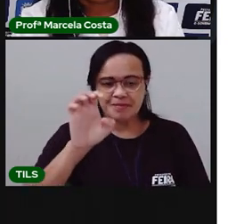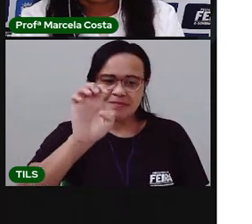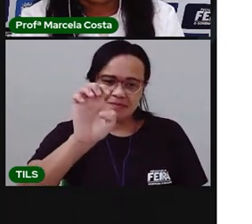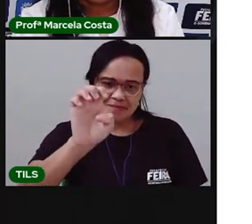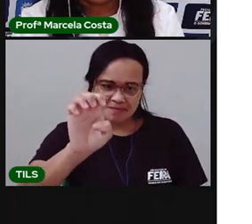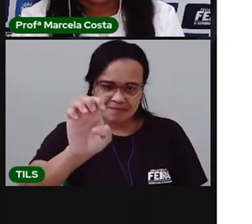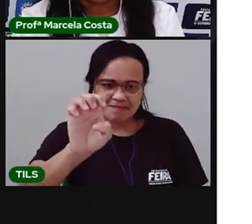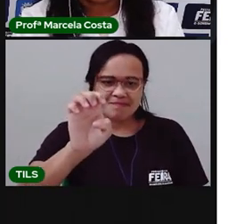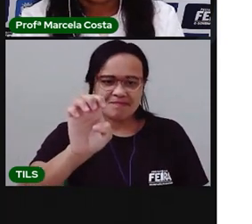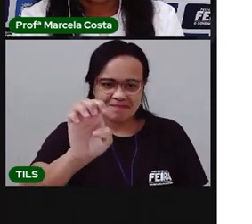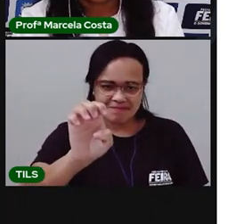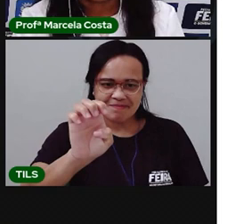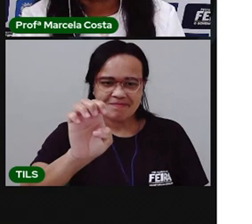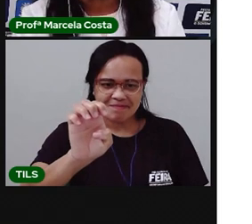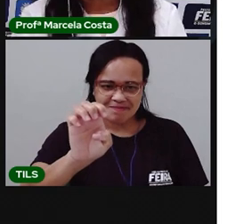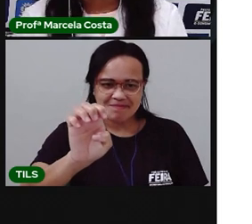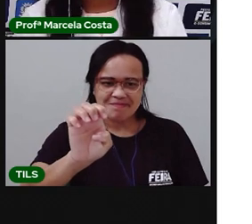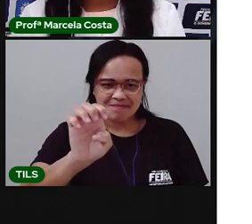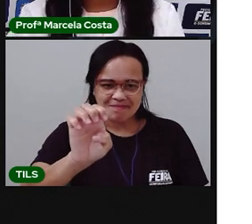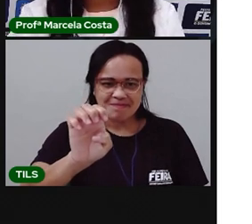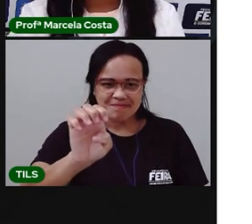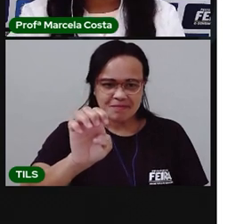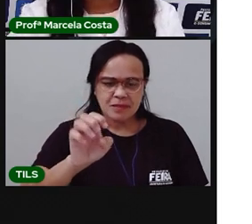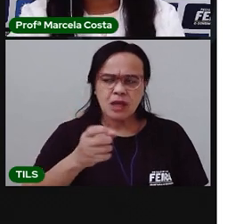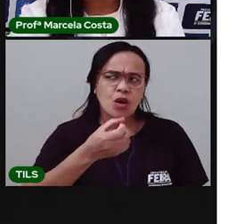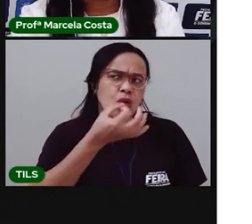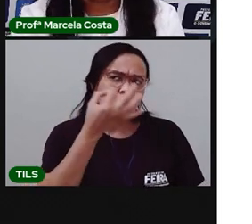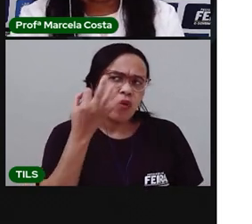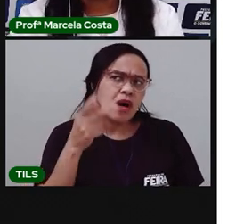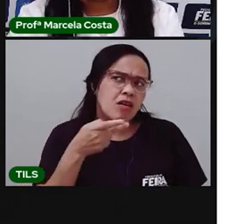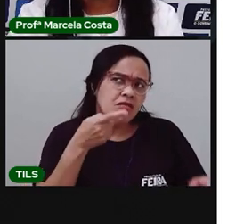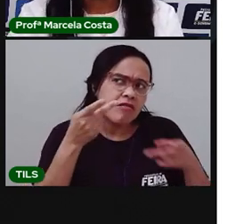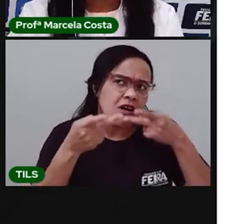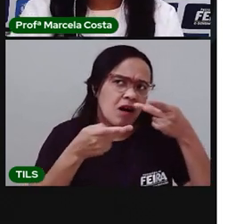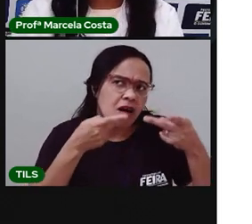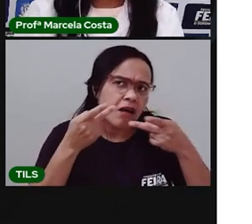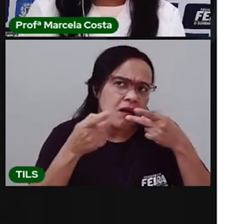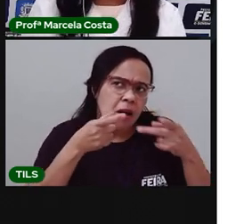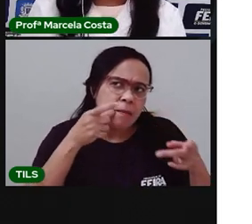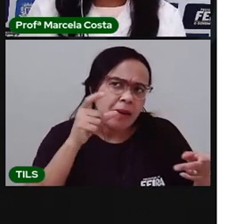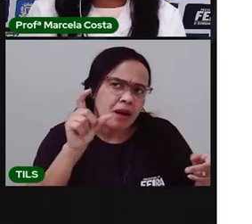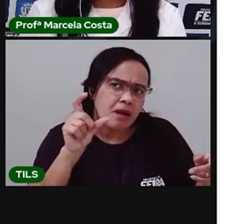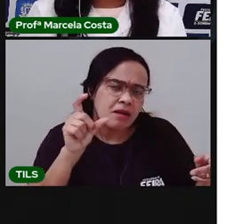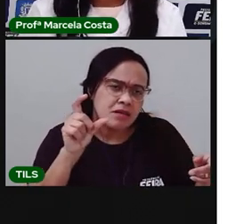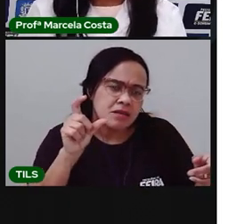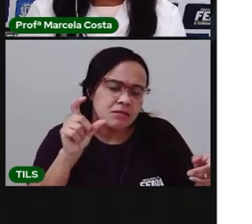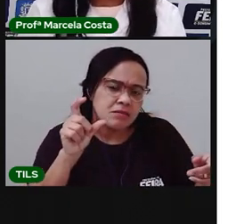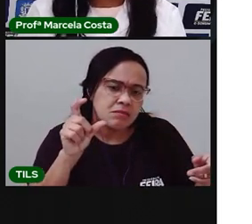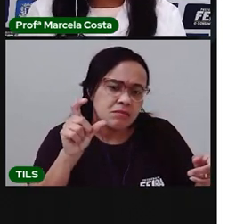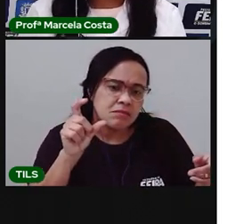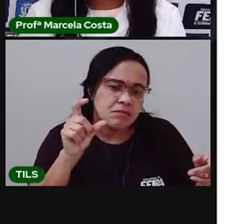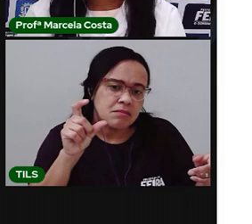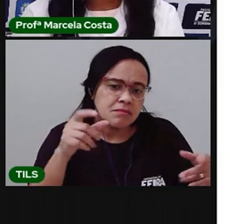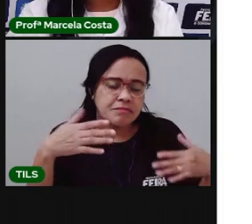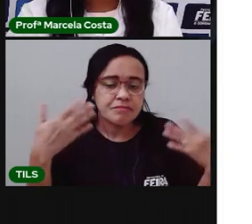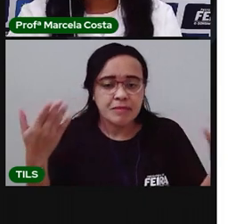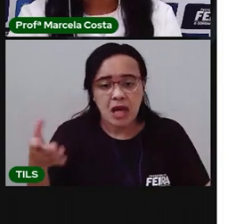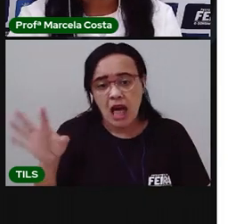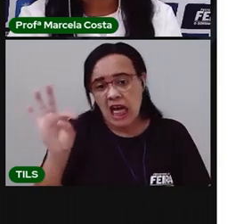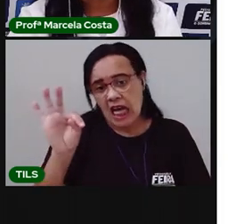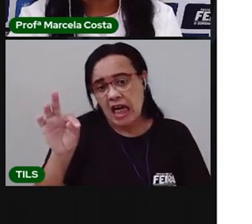Letra E. Quantas vezes a gente abre a boca para falar a palavra